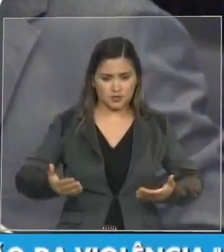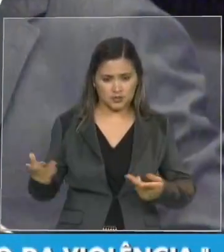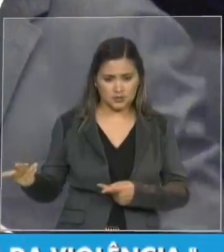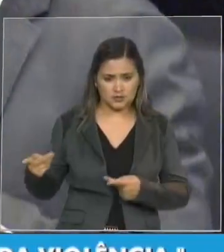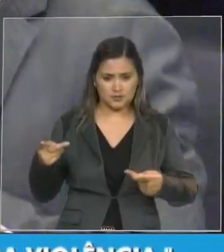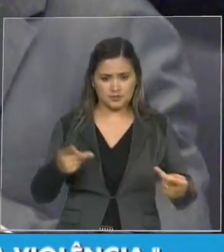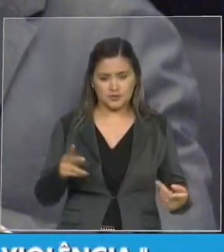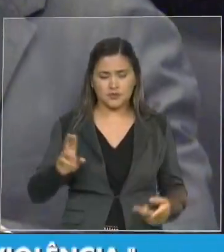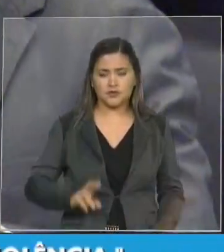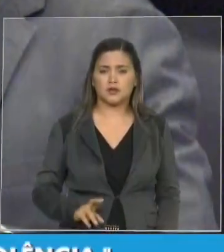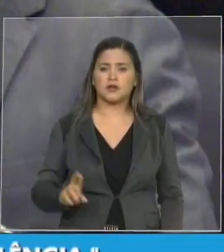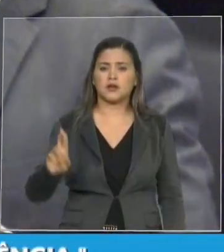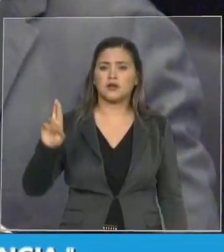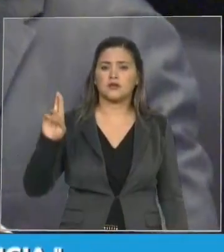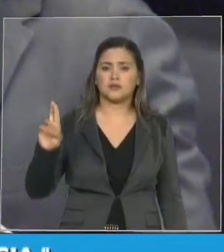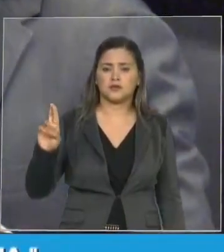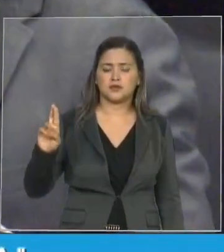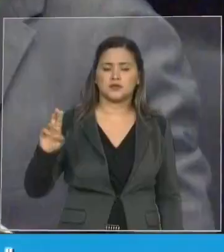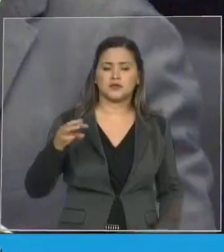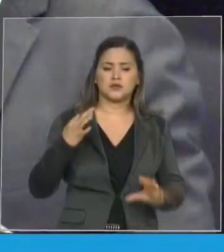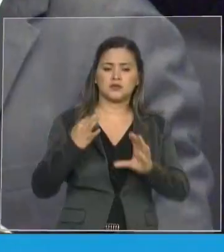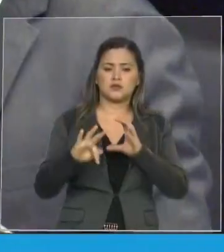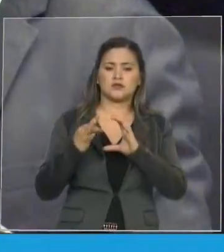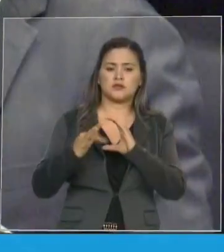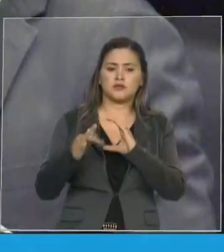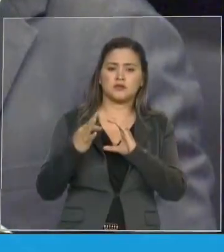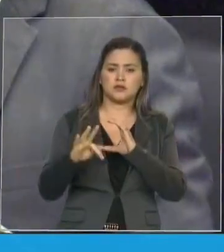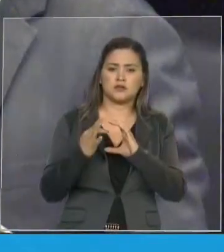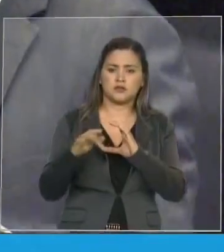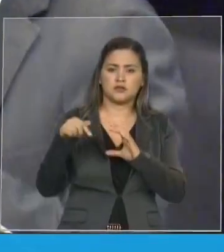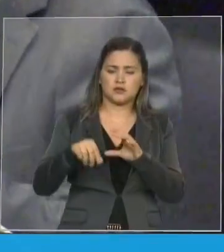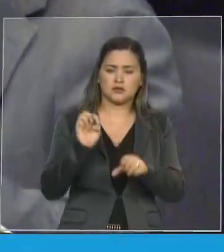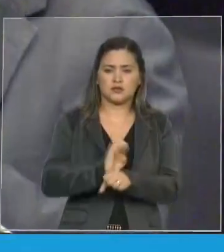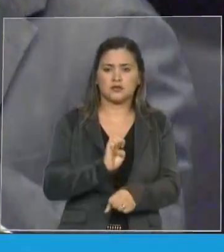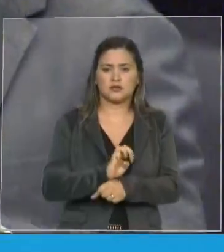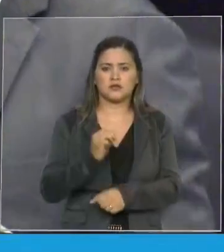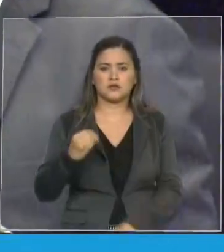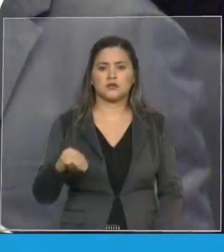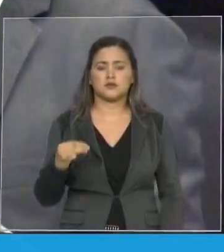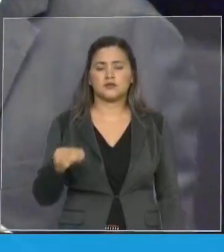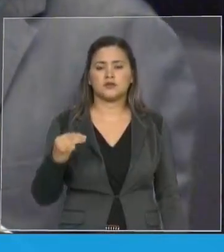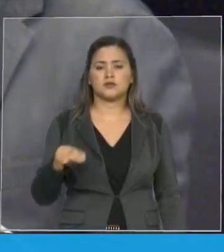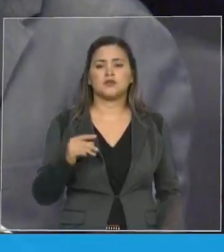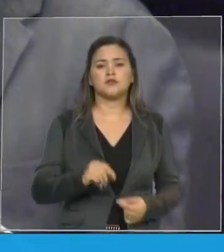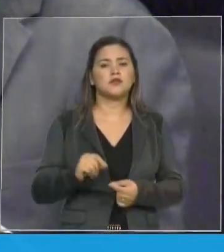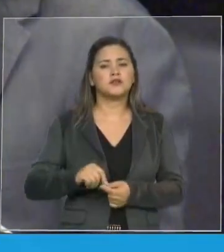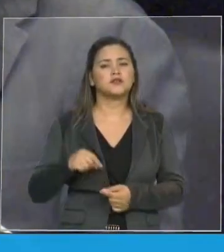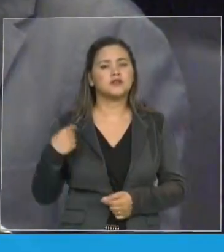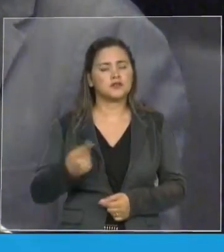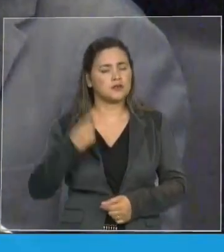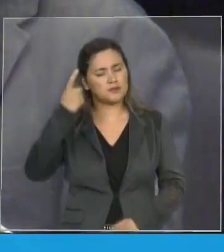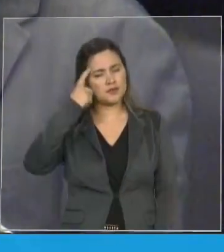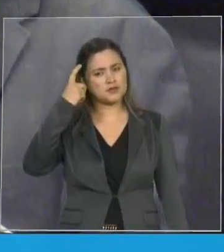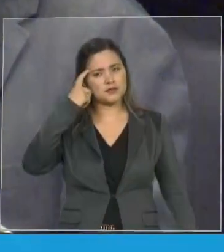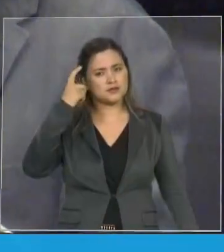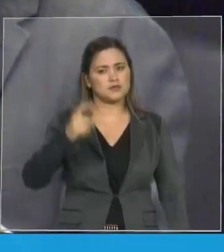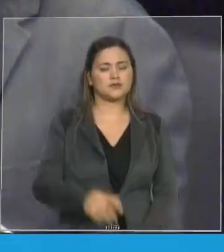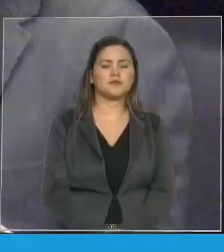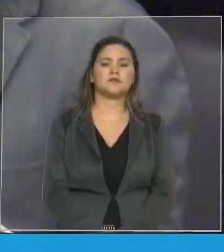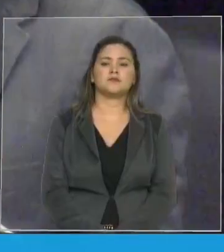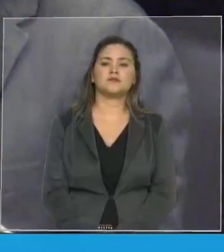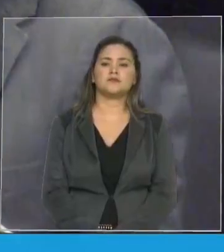dos representantes da campanha aqui no Estado do Maranhão, que trazem essa reflexão para todos nós.